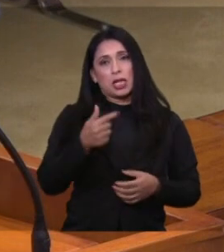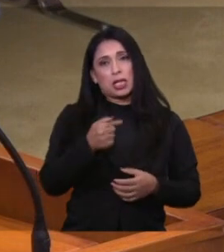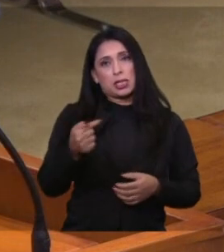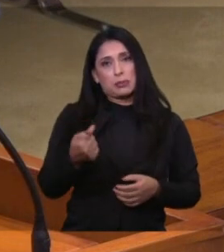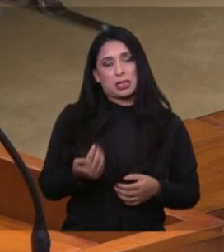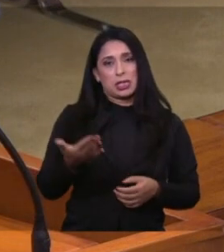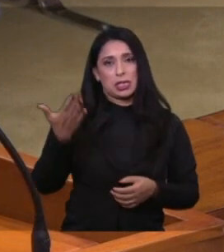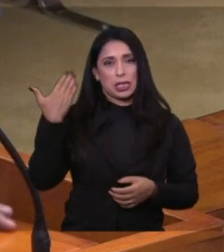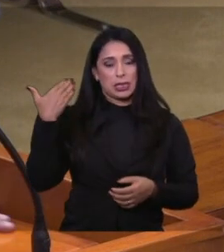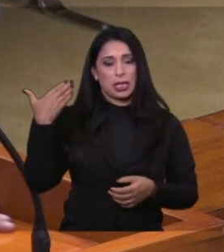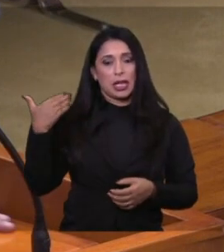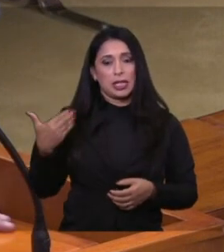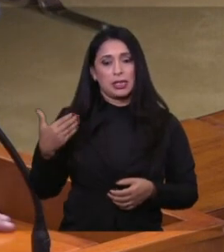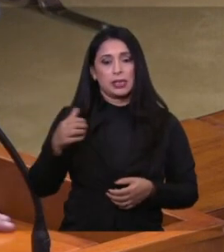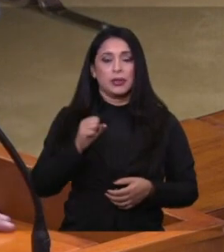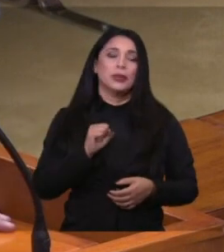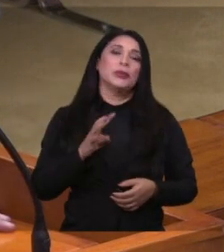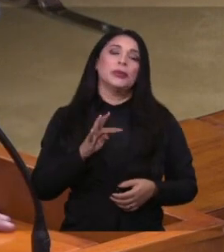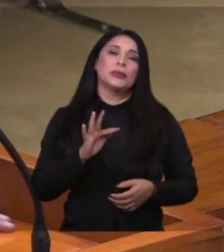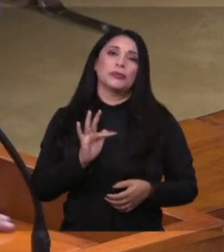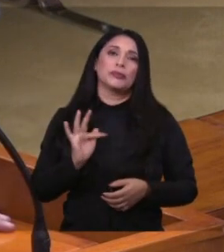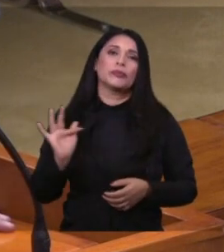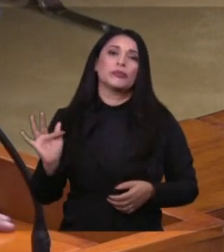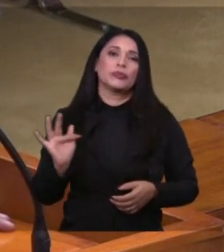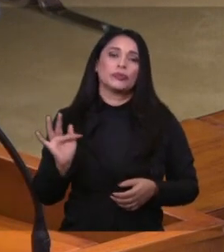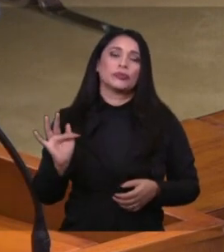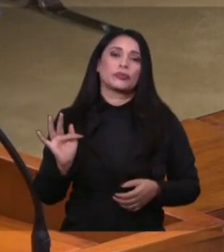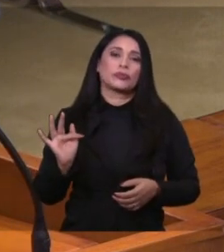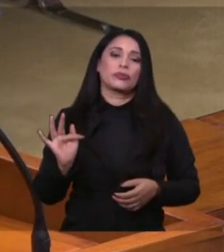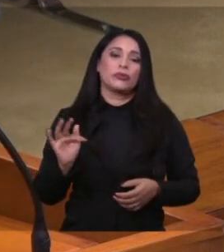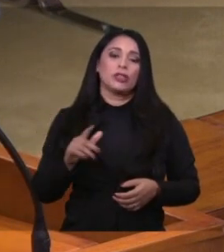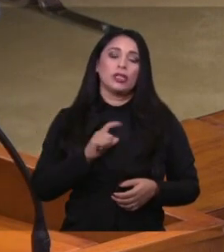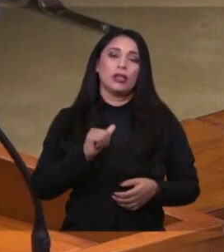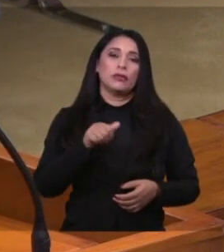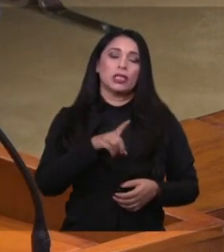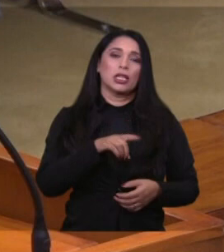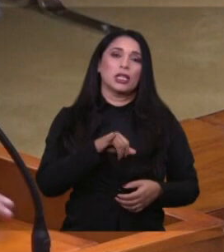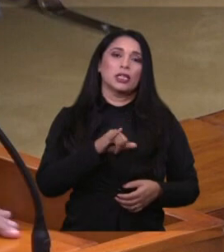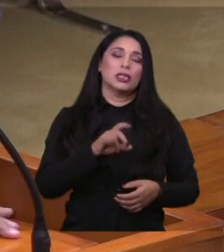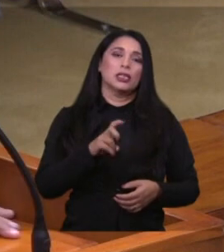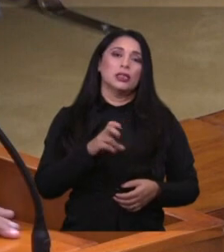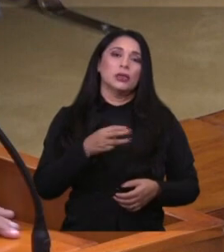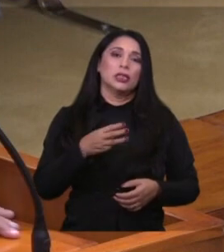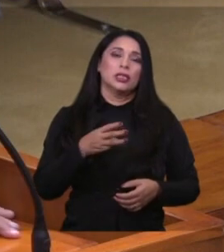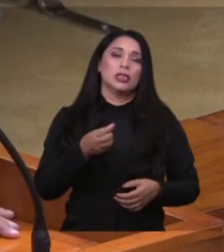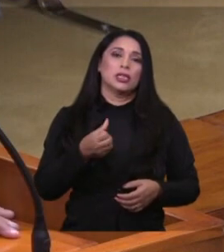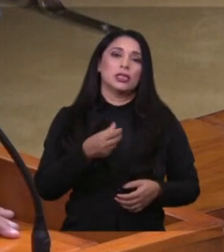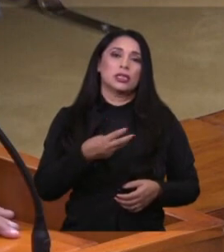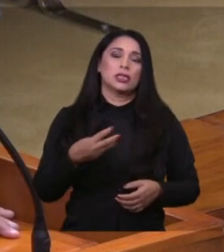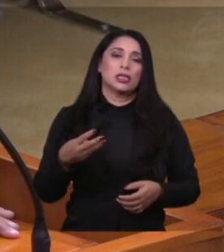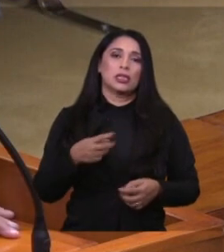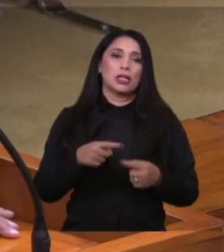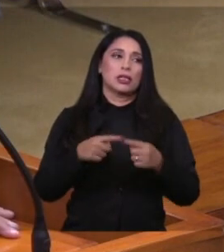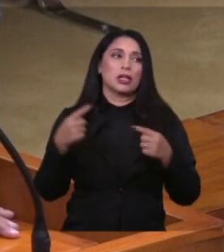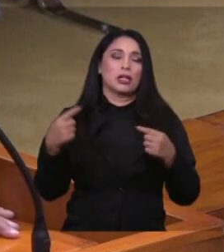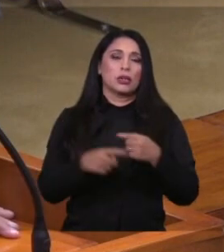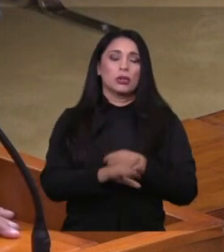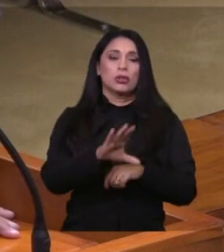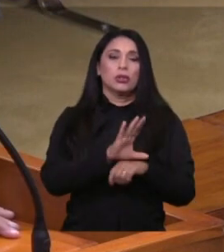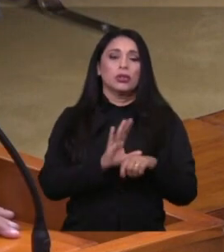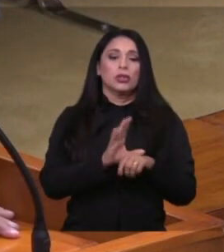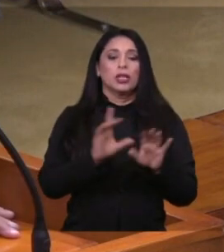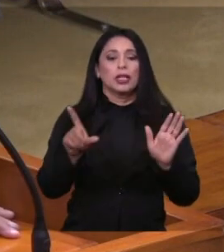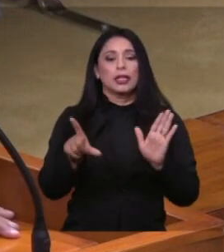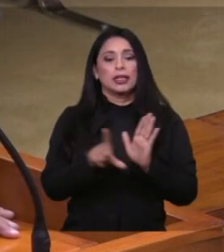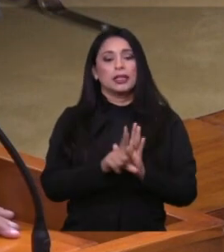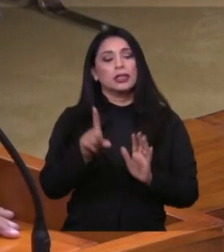atrás, esse Supremo Tribunal Federal, na ação direta de constitucionalidade 53/63, declarou inconstitucional a lei